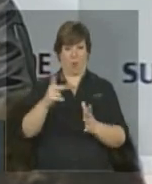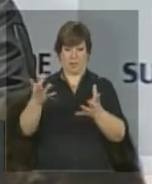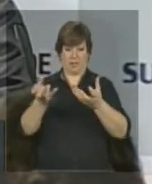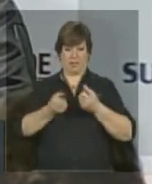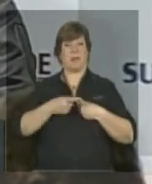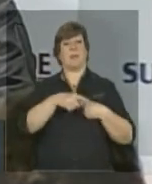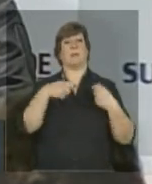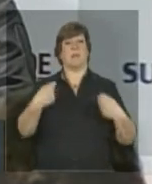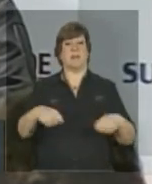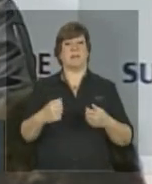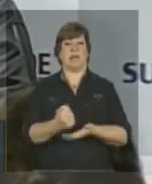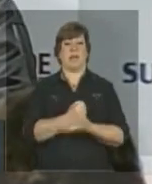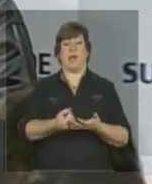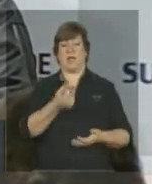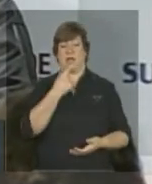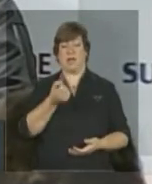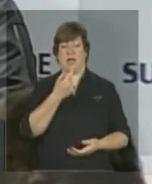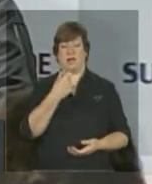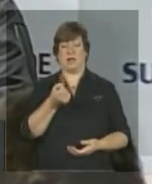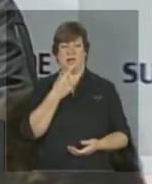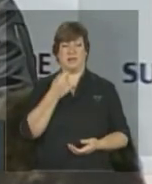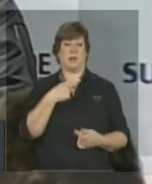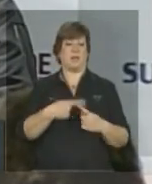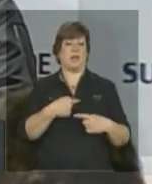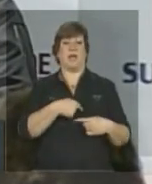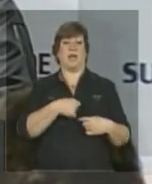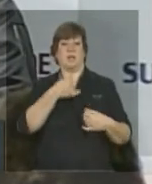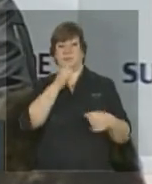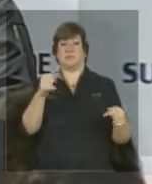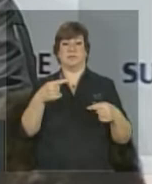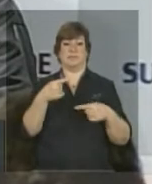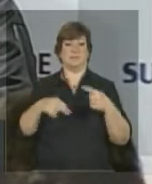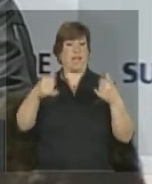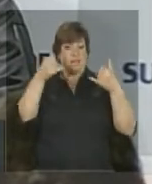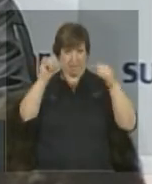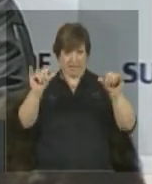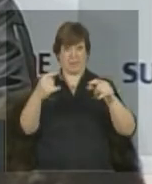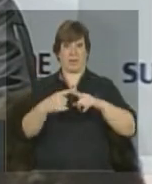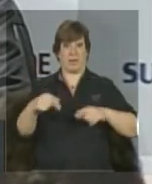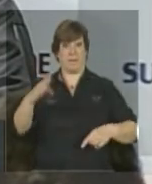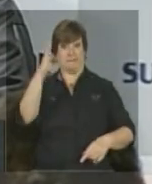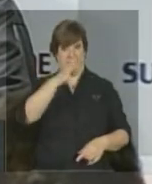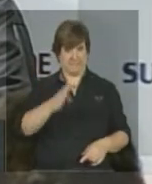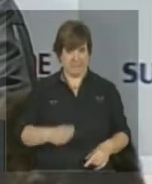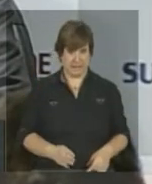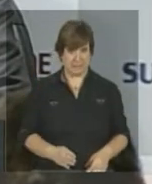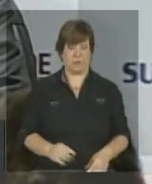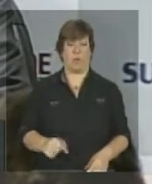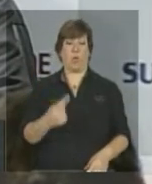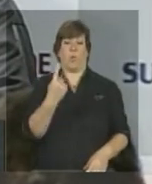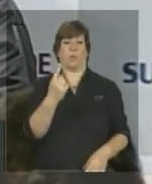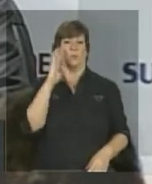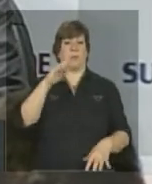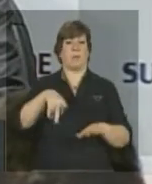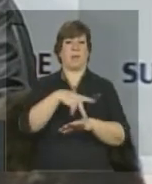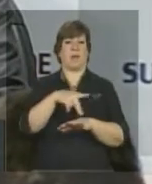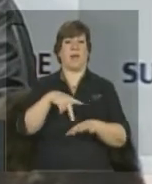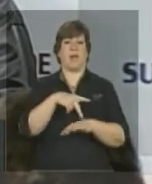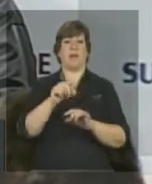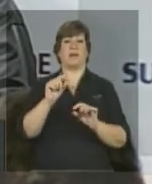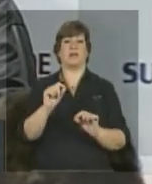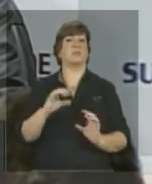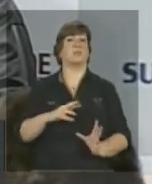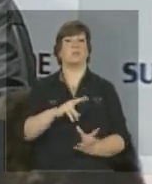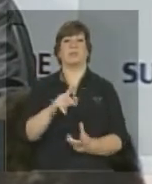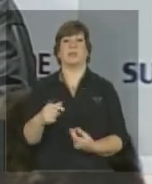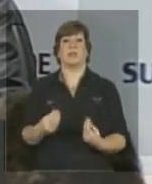tomar medicamento a vida toda para não ser rejeitado. E o Brasil é um dos poucos países do mundo que fornece o medicamento pela vida toda, dentro